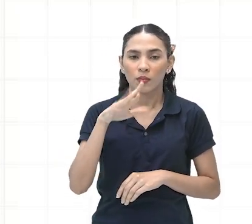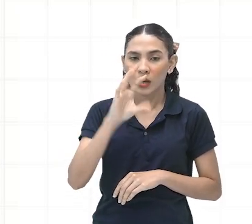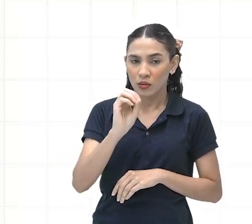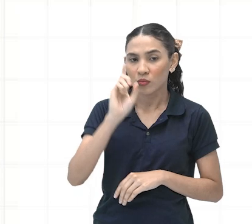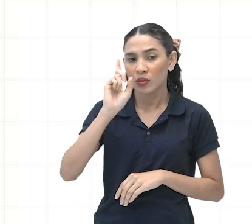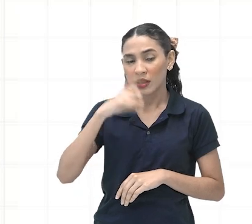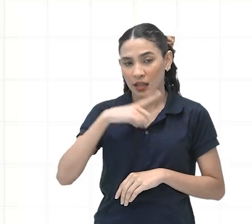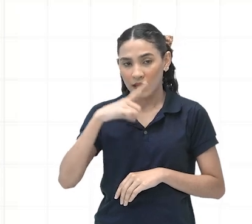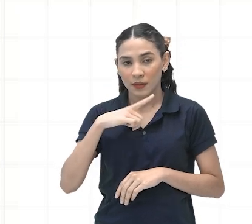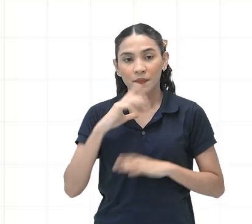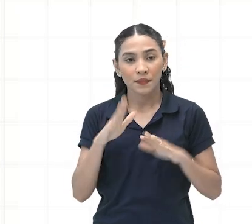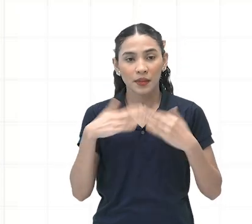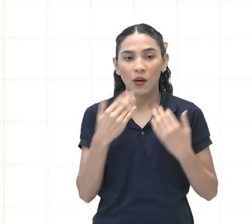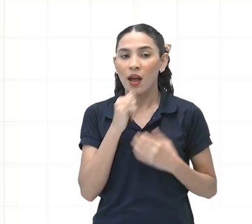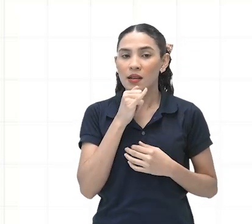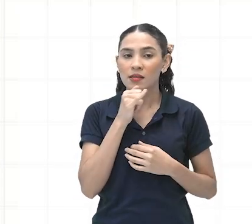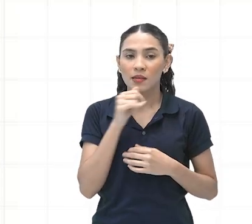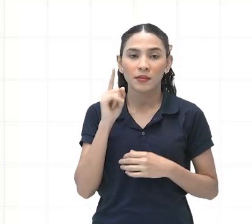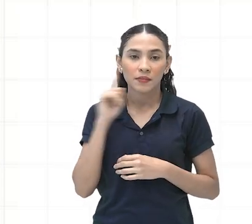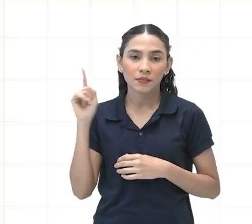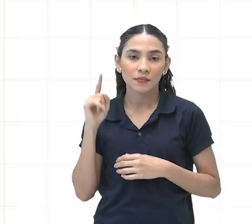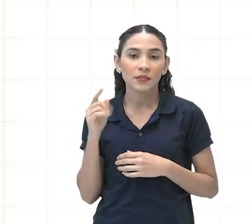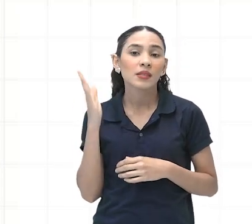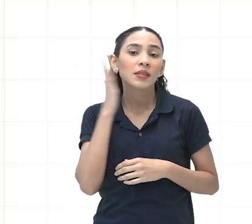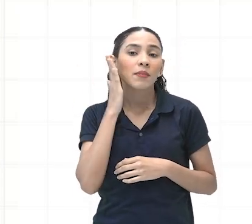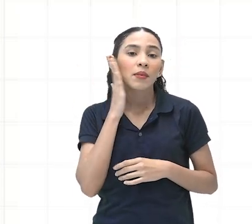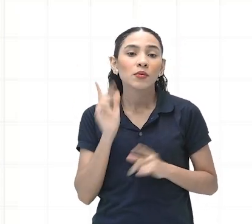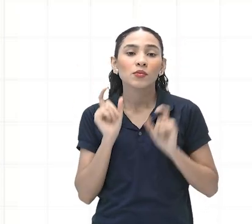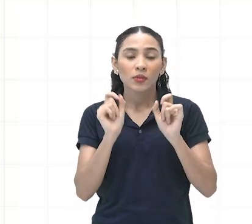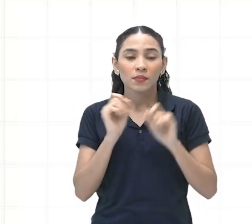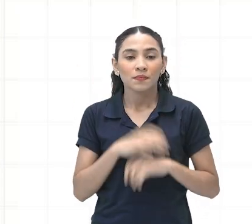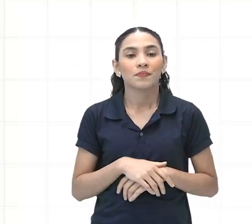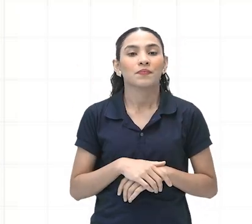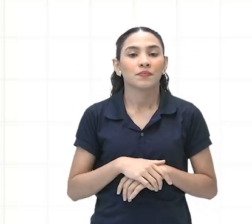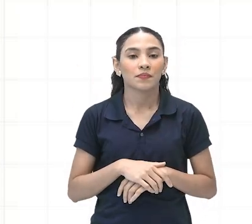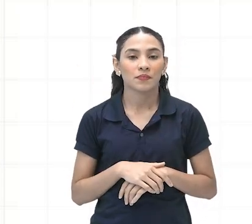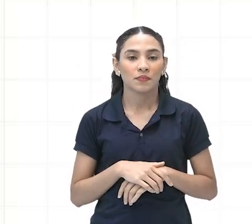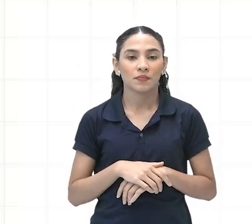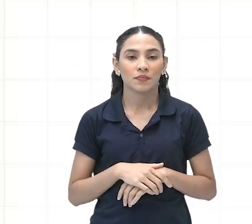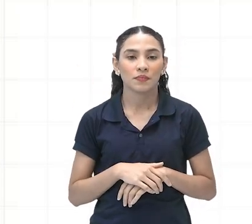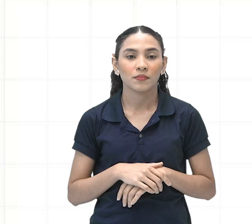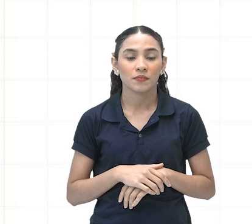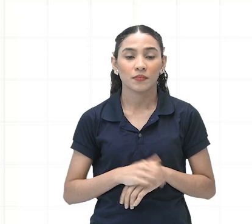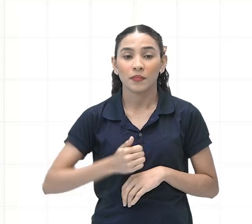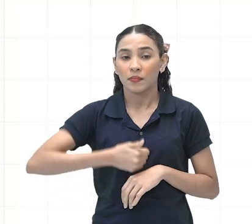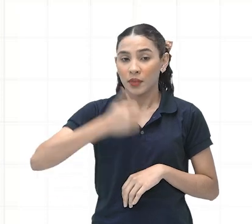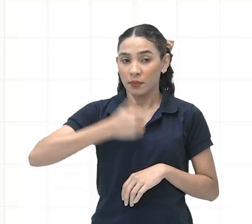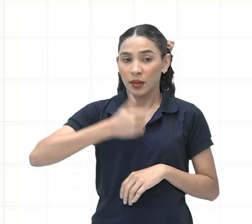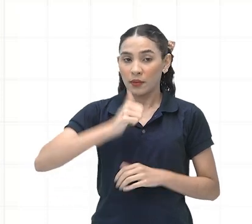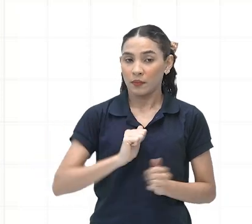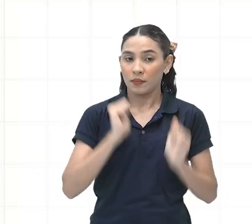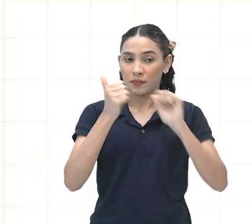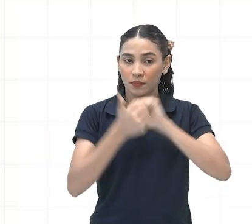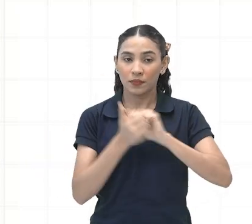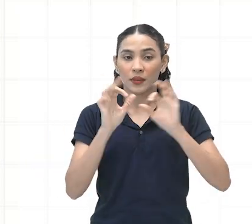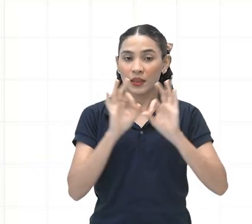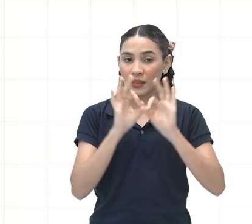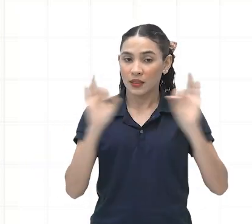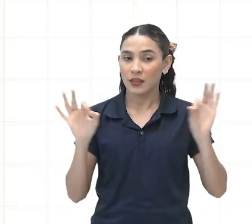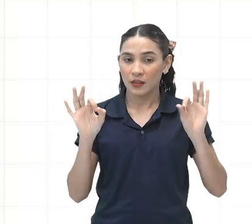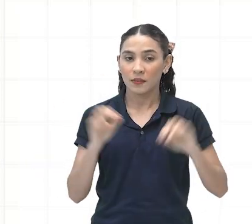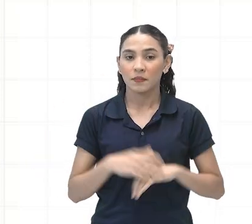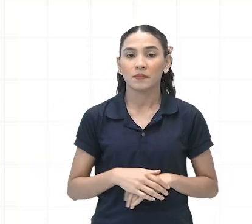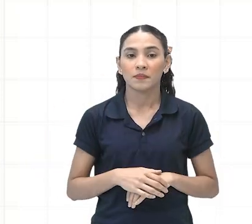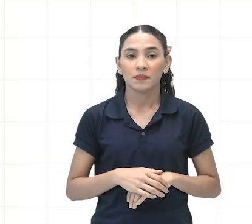Então, vamos lá. O que nós sabemos? Sabemos o seguinte: primeiro vamos transformar o tamanho da